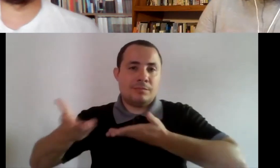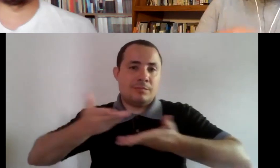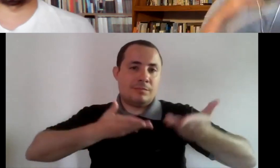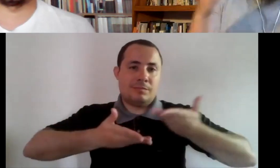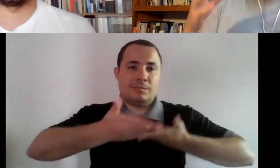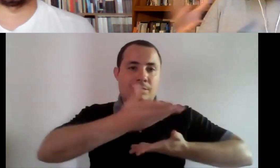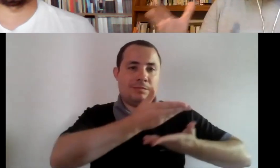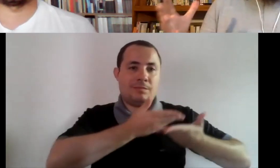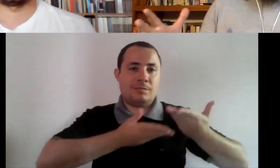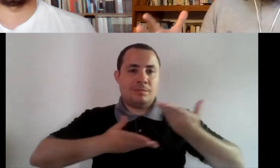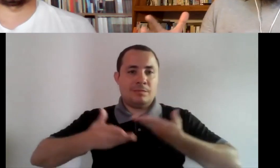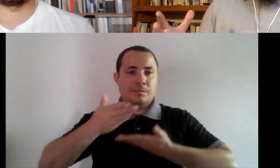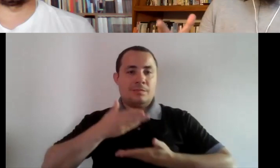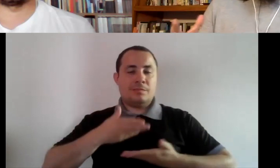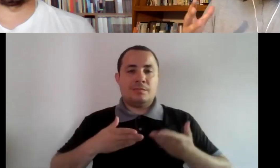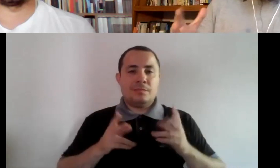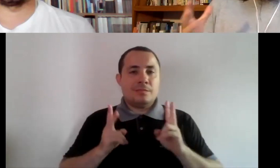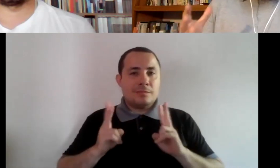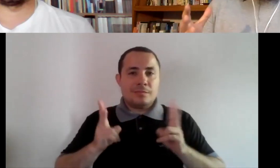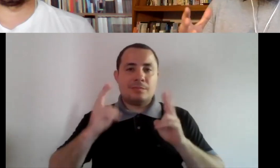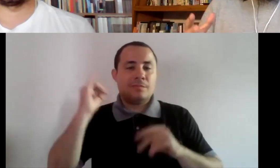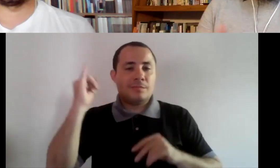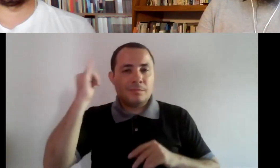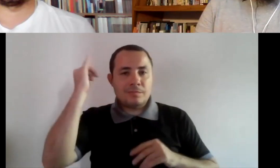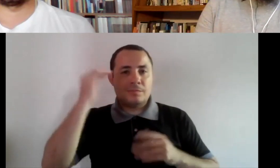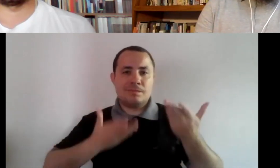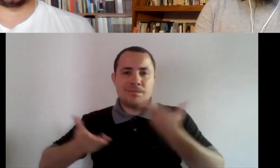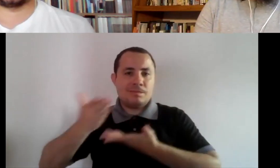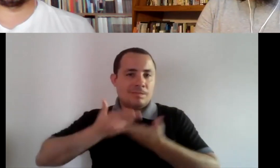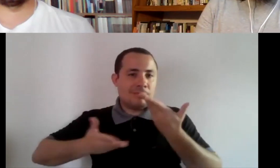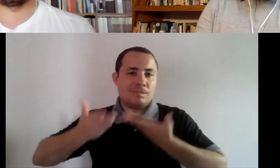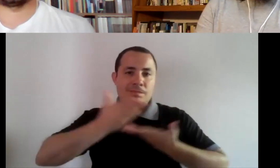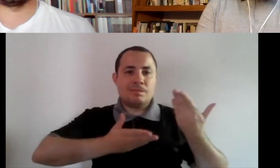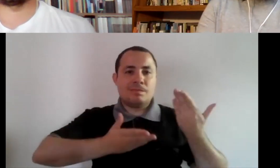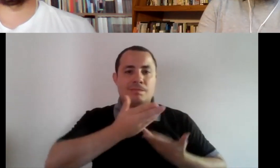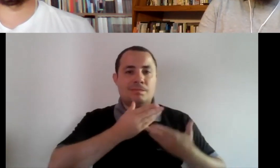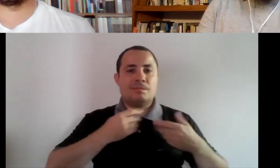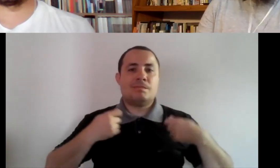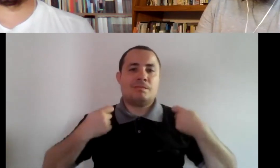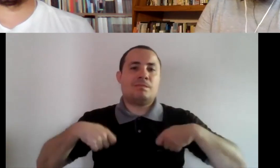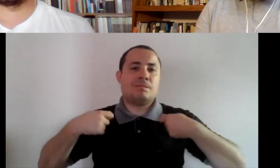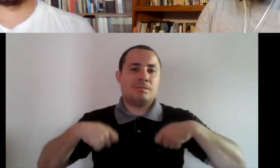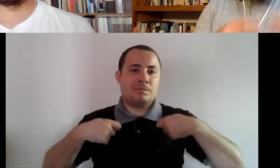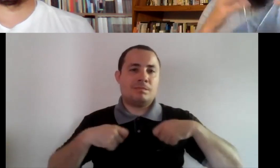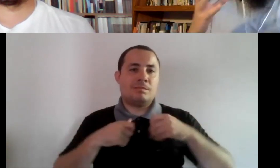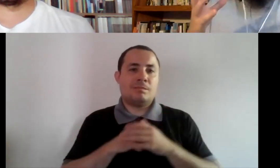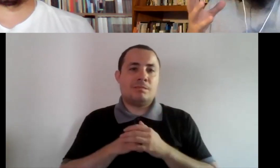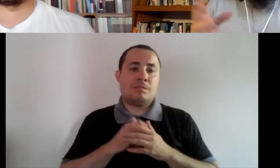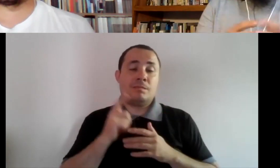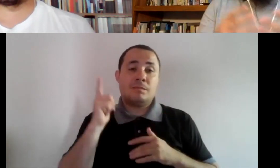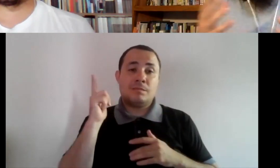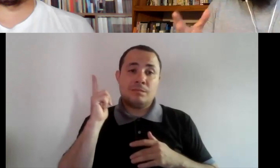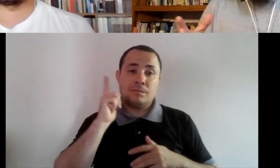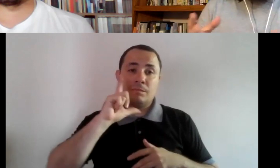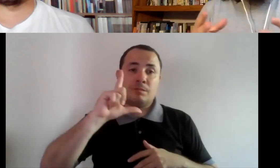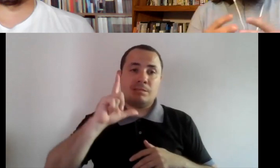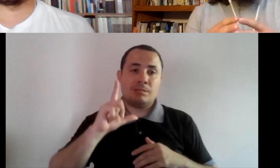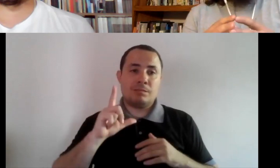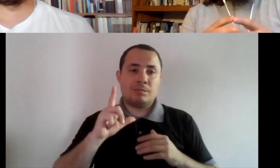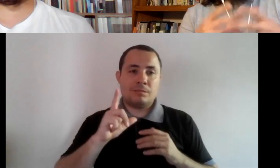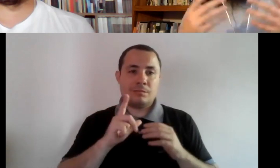sempre um ambiente de trocas, acima de tudo, né? Então, acho que é isso, tornar a